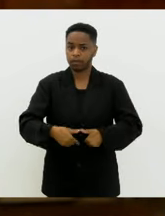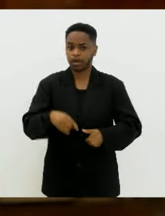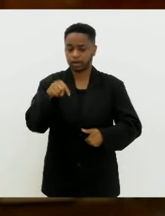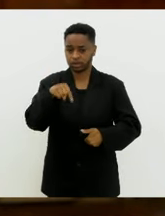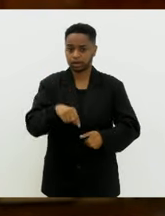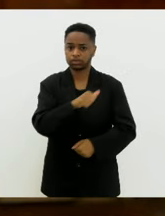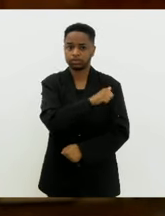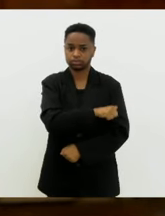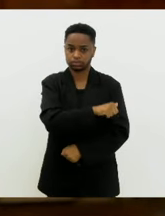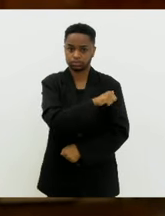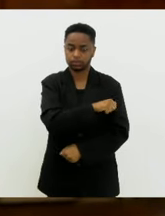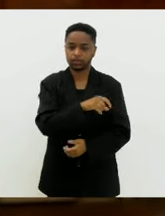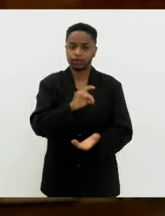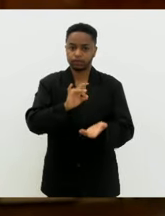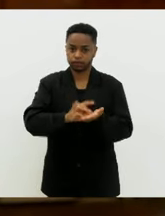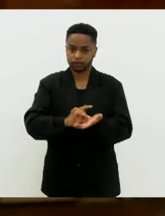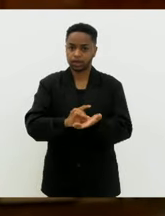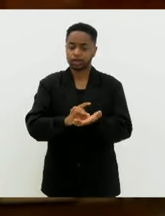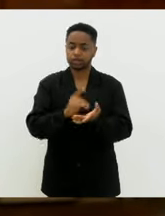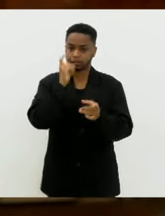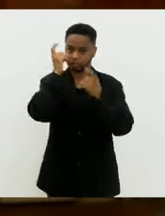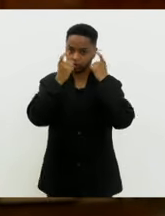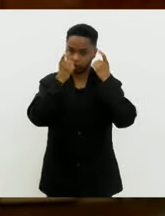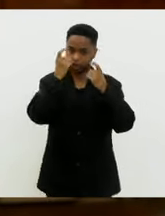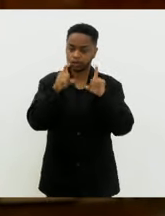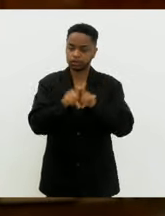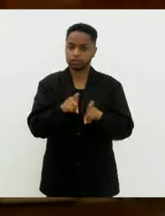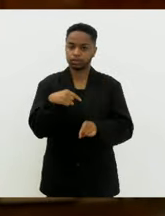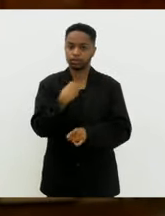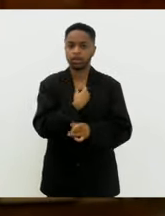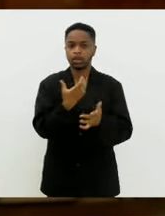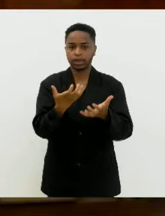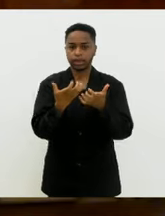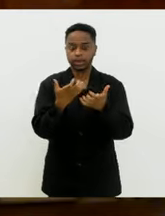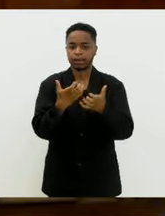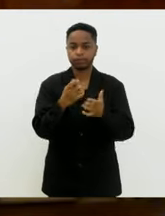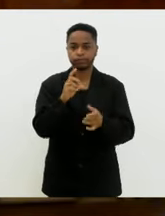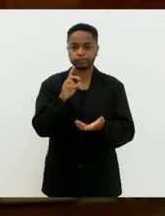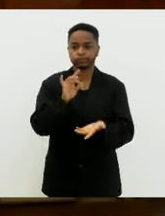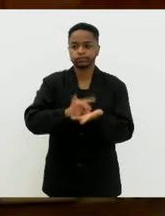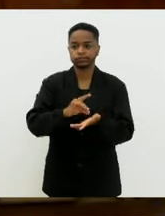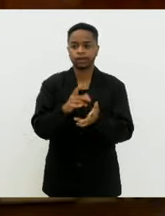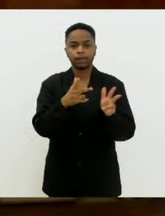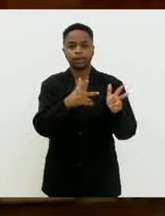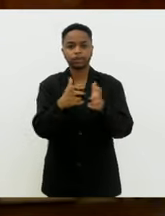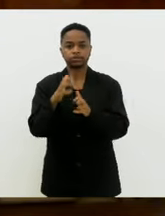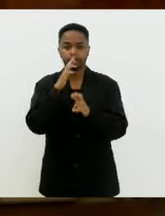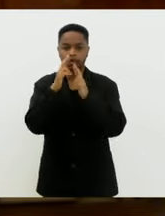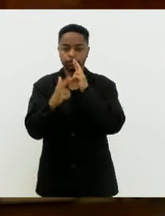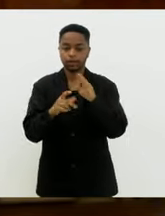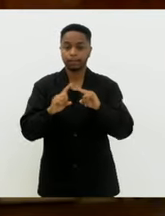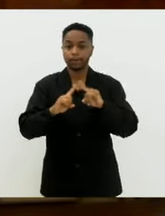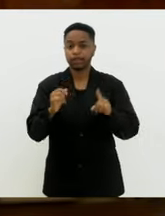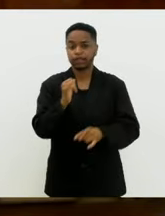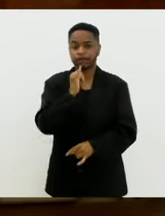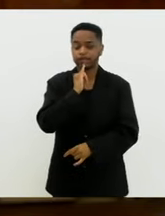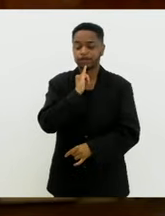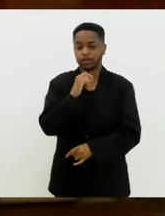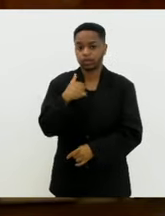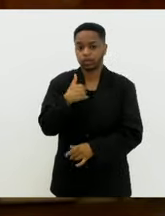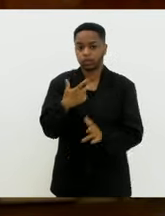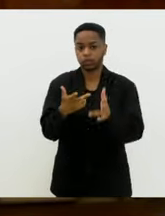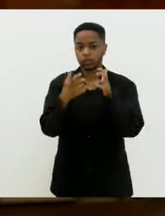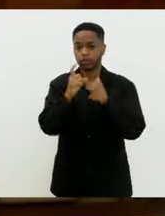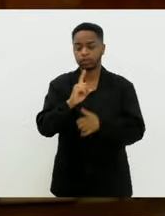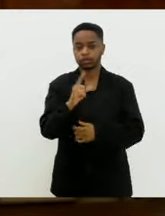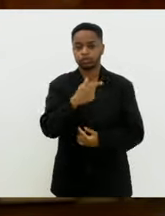uma situação gritante e a gente quer ver resultados concretos. Mas, infelizmente, não vi o governador